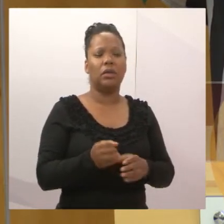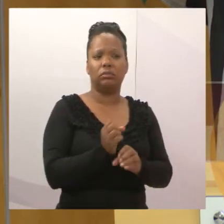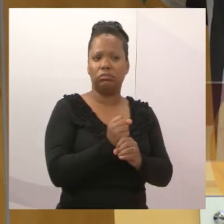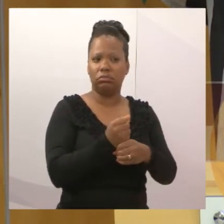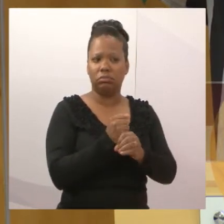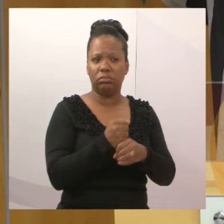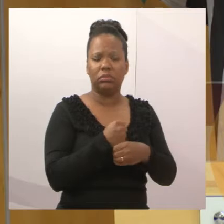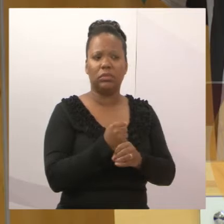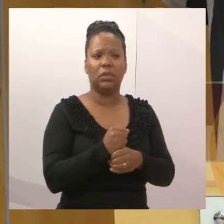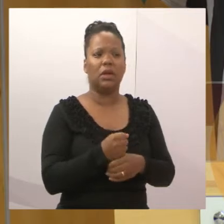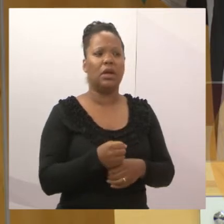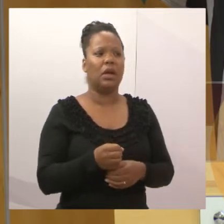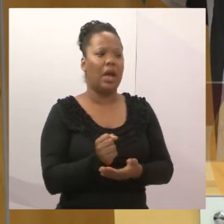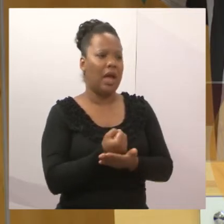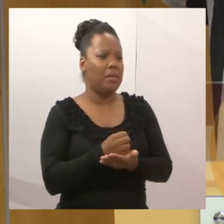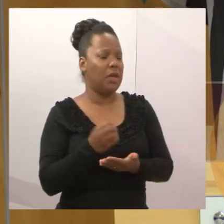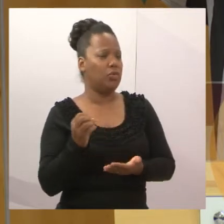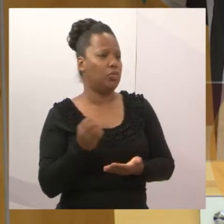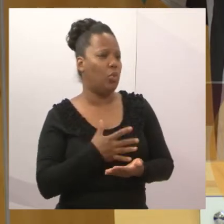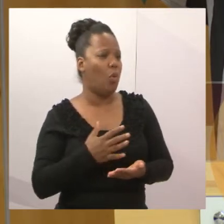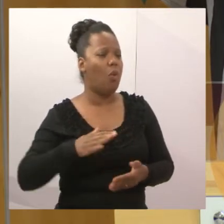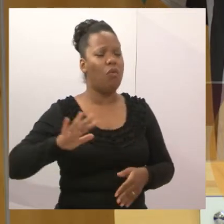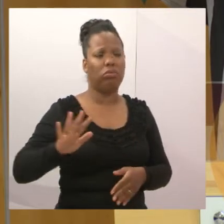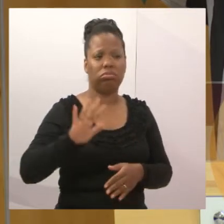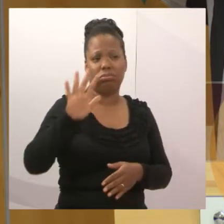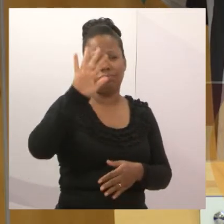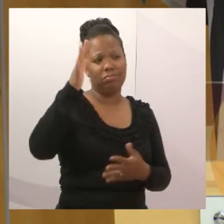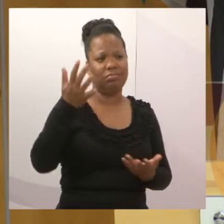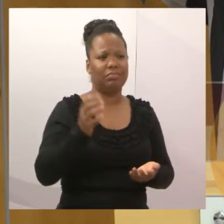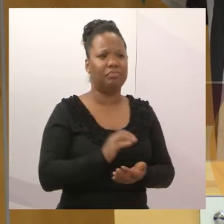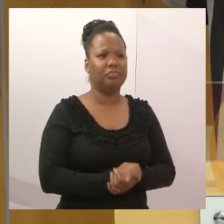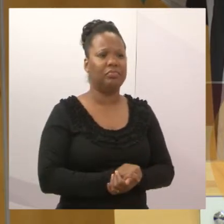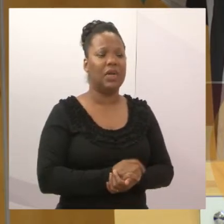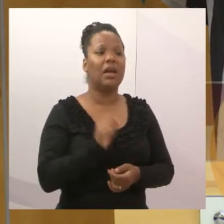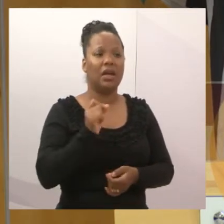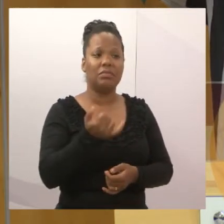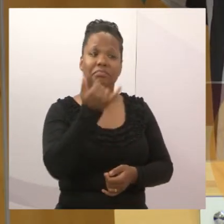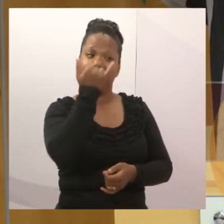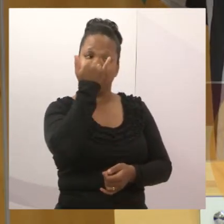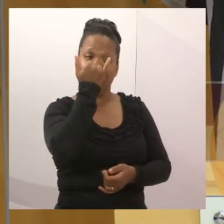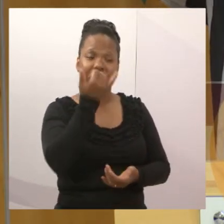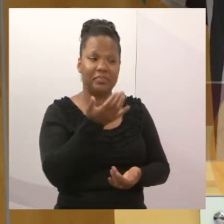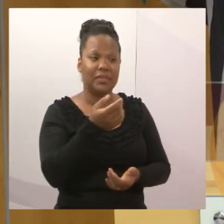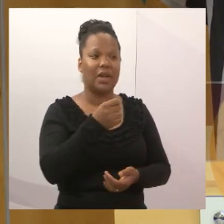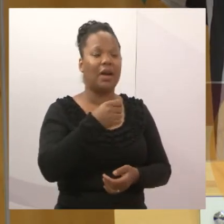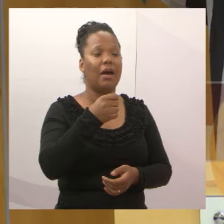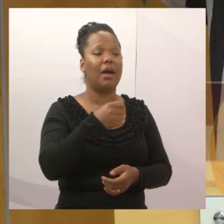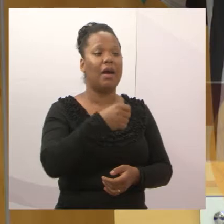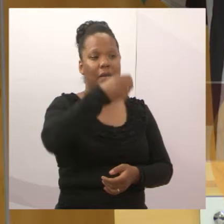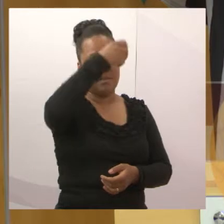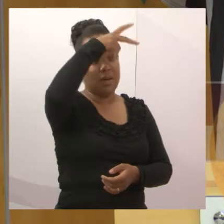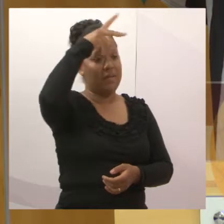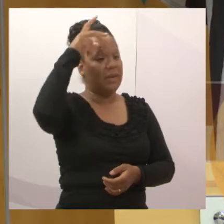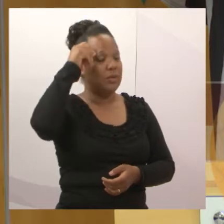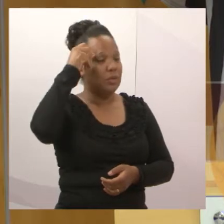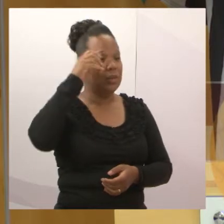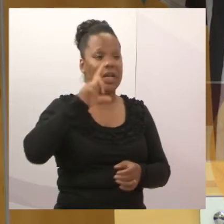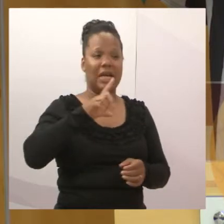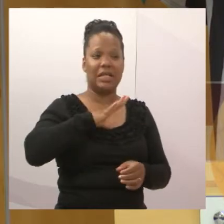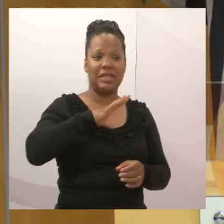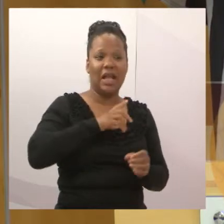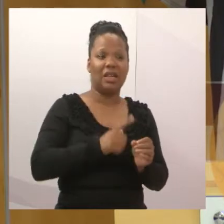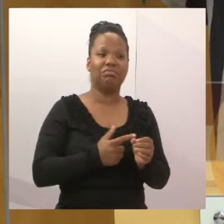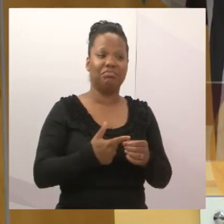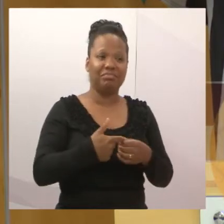vai sobrar cada vez mais para os municípios e cada vez menos o governo federal vai ter condições aí